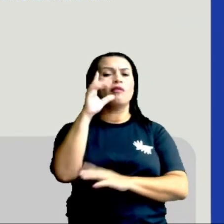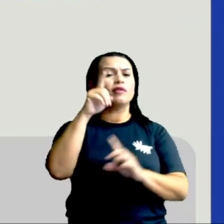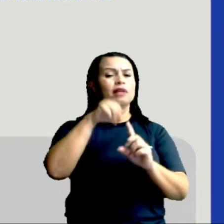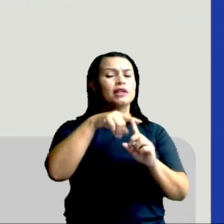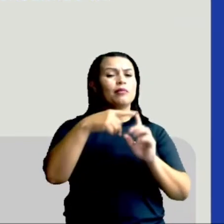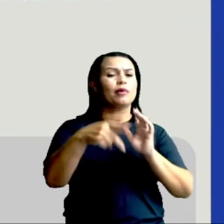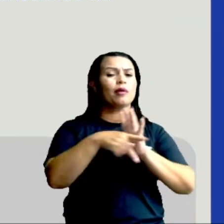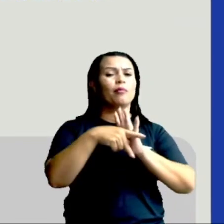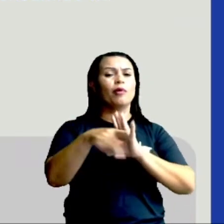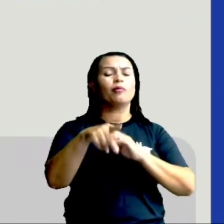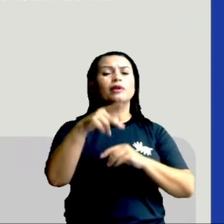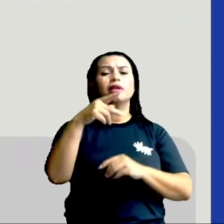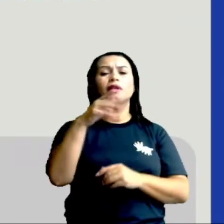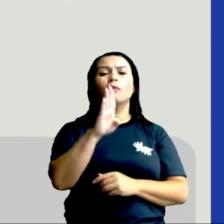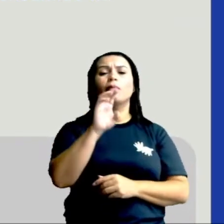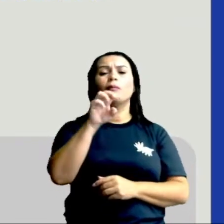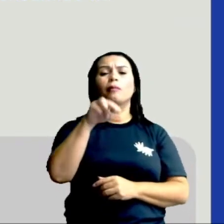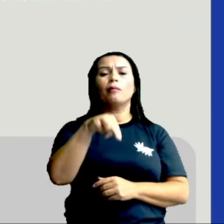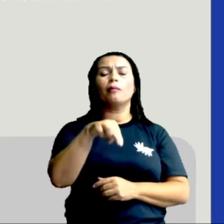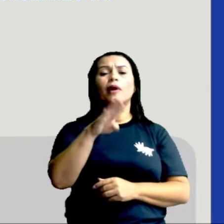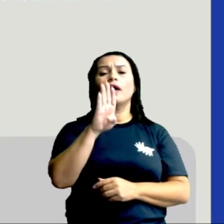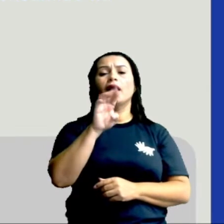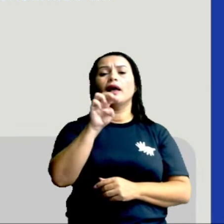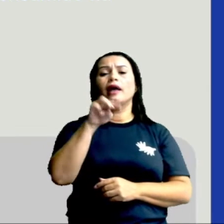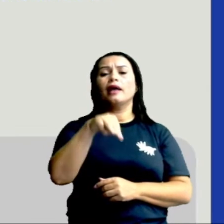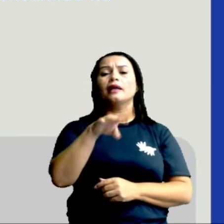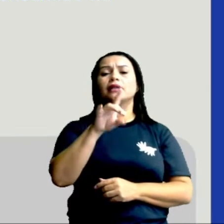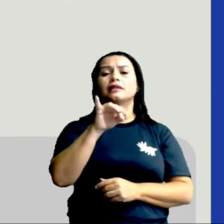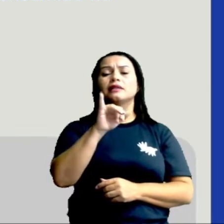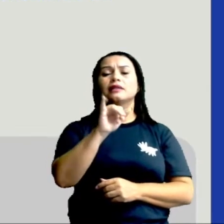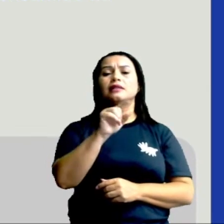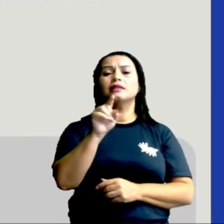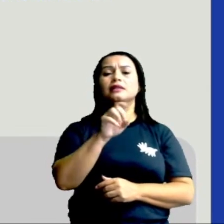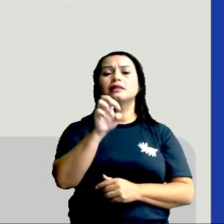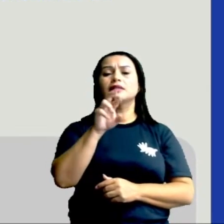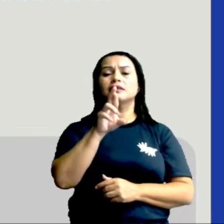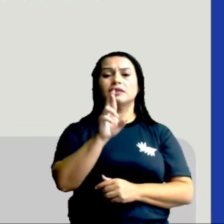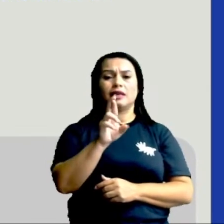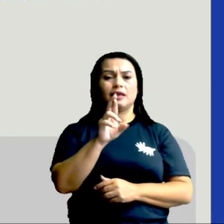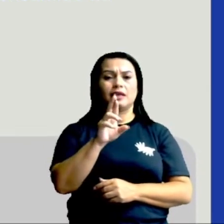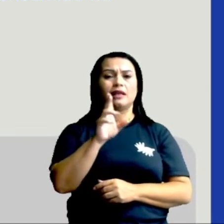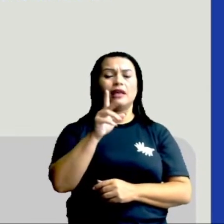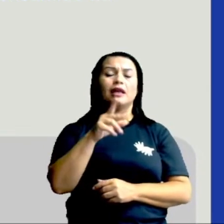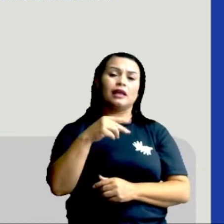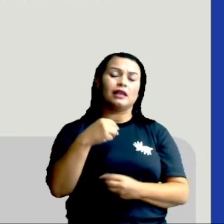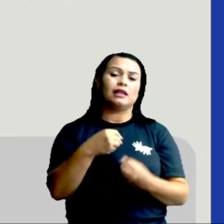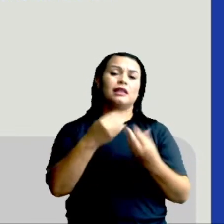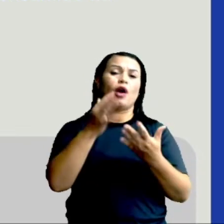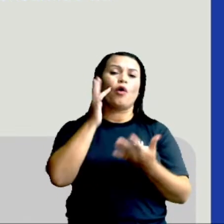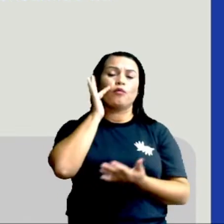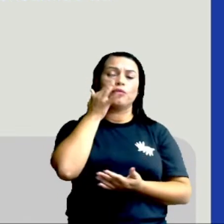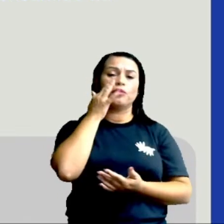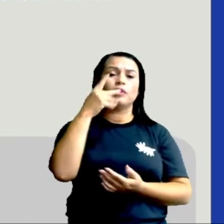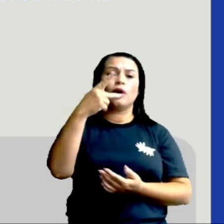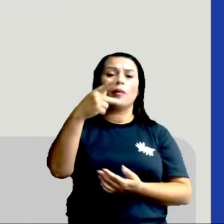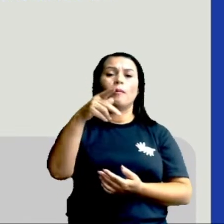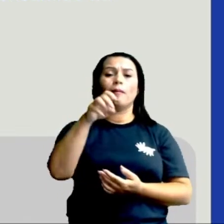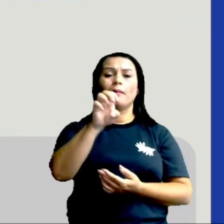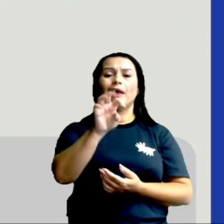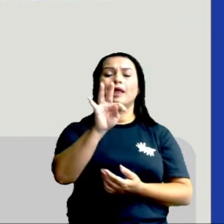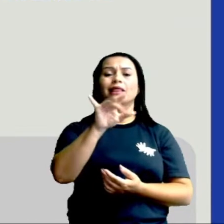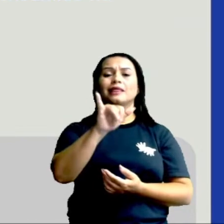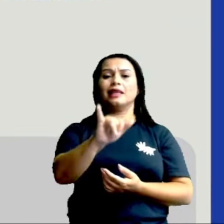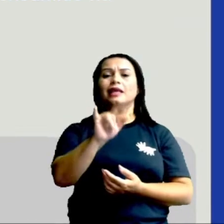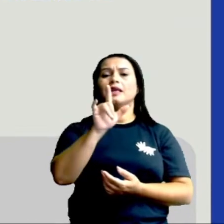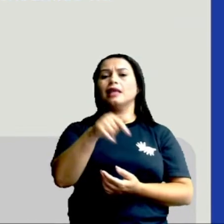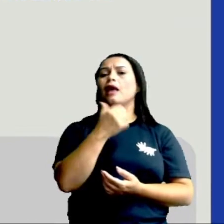conhecida é o pequizeiro, tá? Que é um fruto que dá o fruto que é o pequi. Alimento muito consumido nessa região,